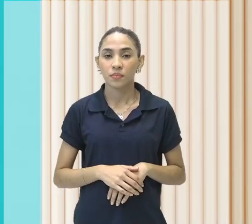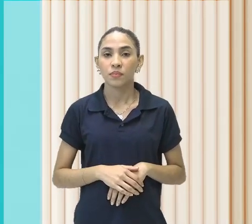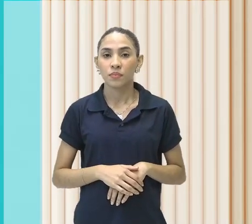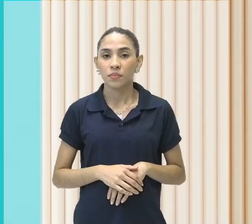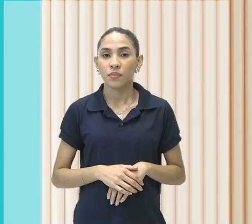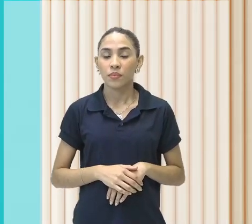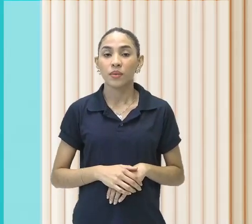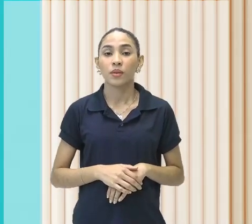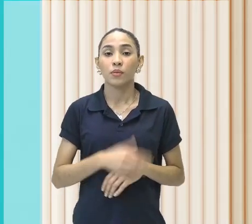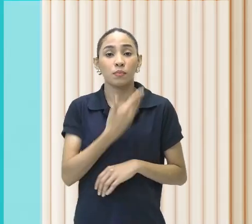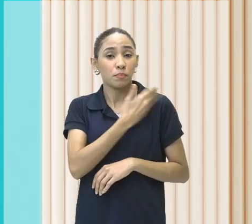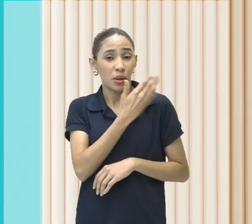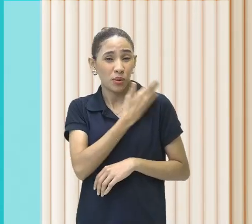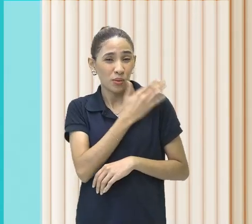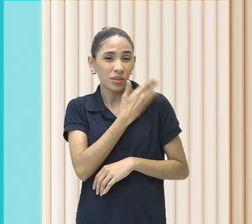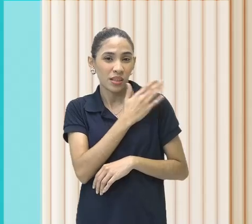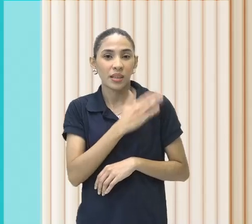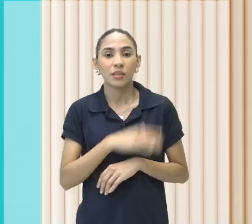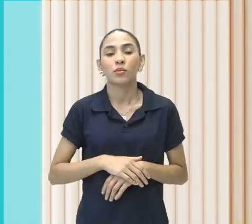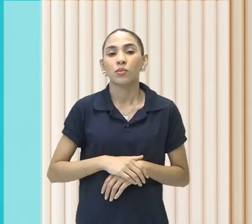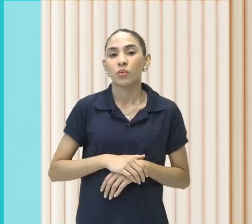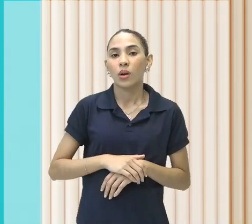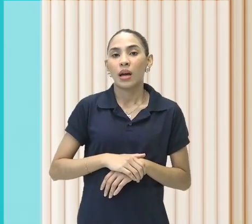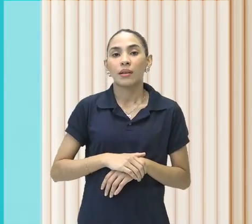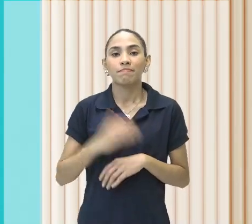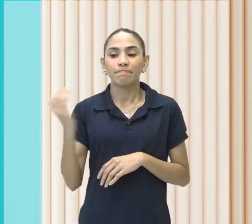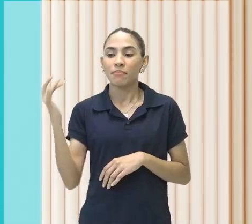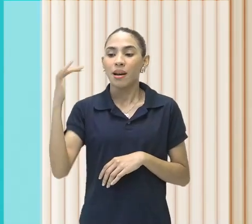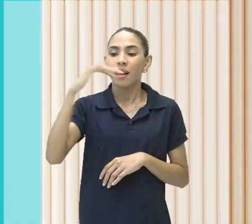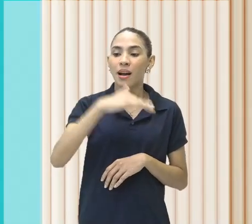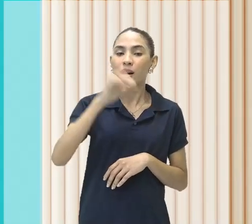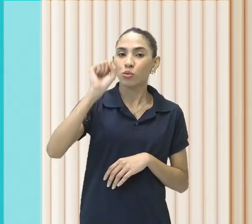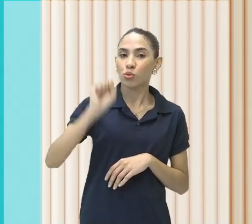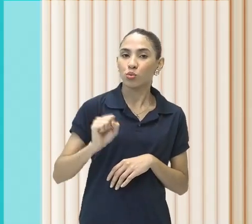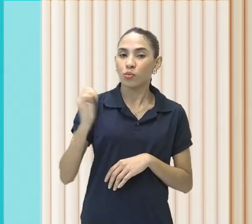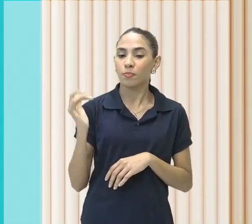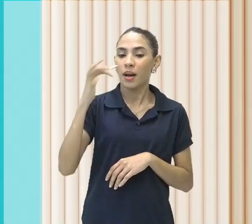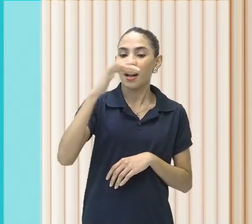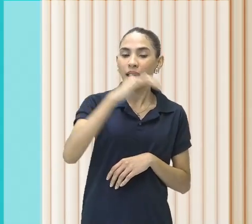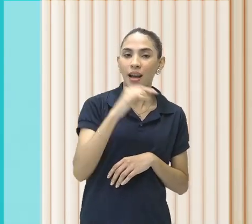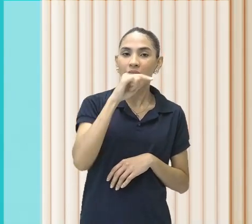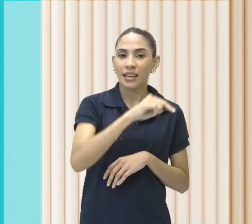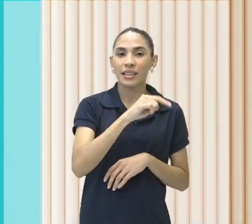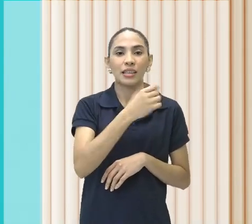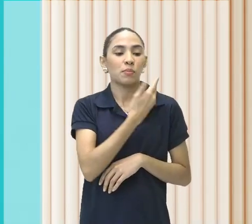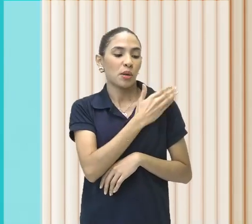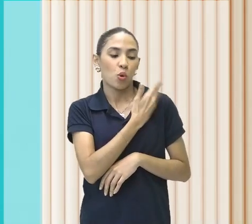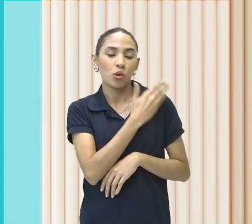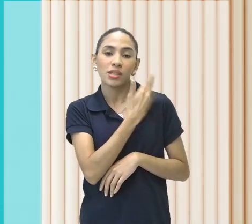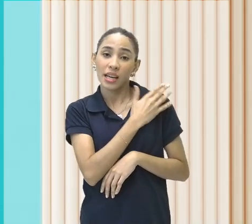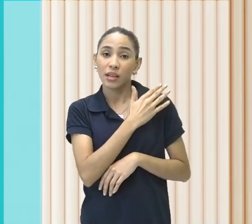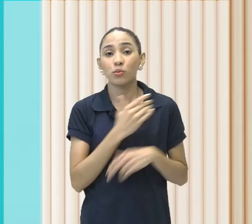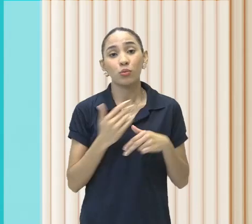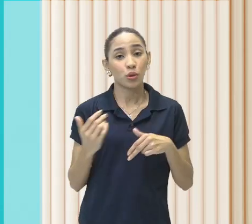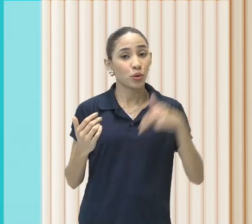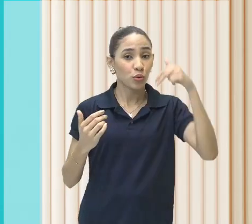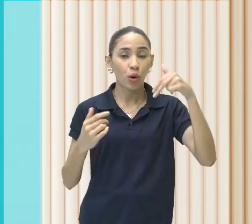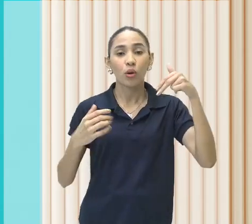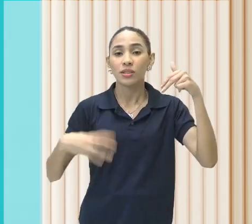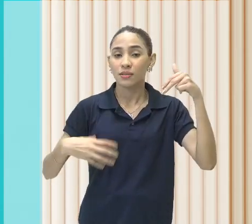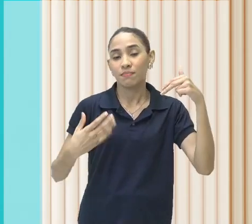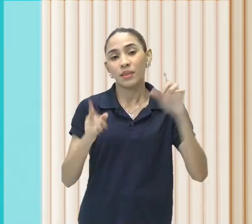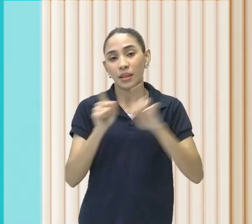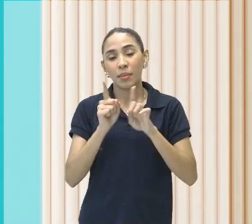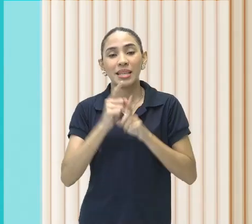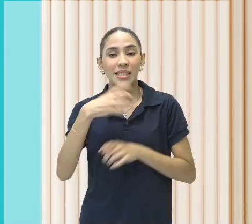um ato xenofóbico, né? O primo do sul trazia um ato xenofóbico, o primo do norte ia lá e rebatia, né? Então viam que havia esse conflito aí, nós